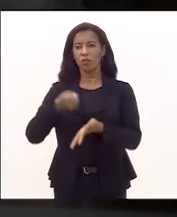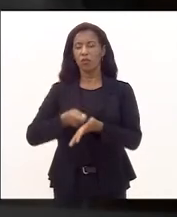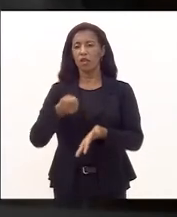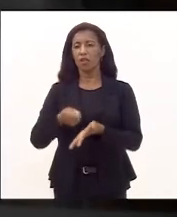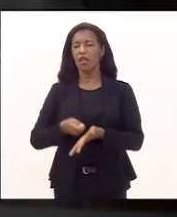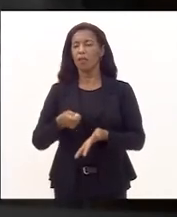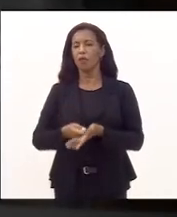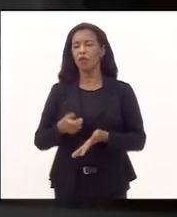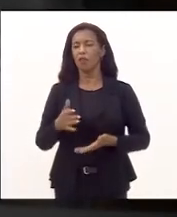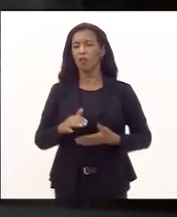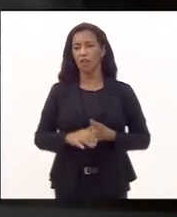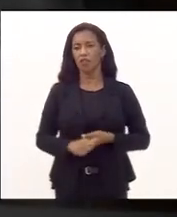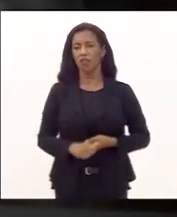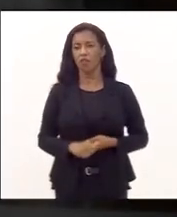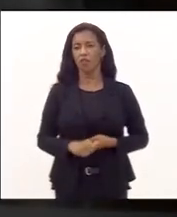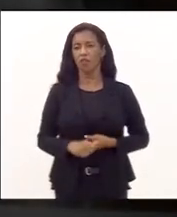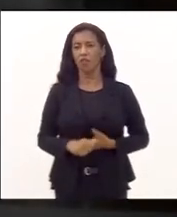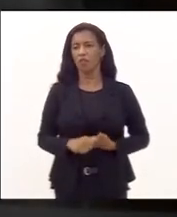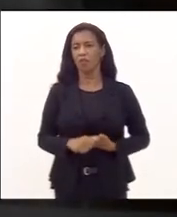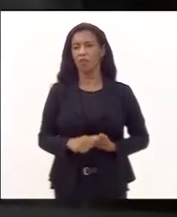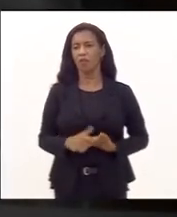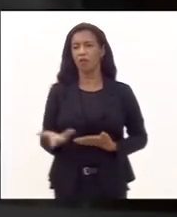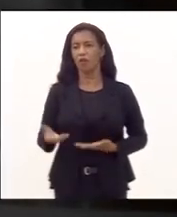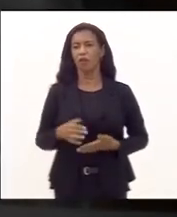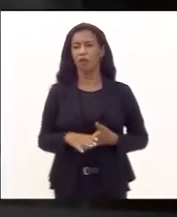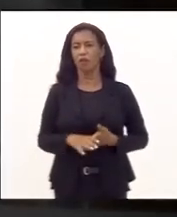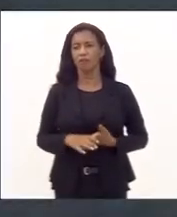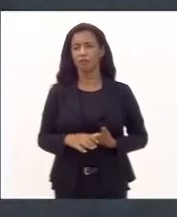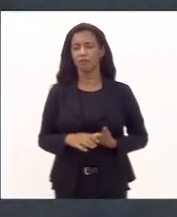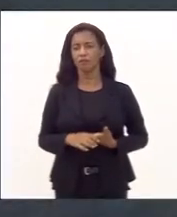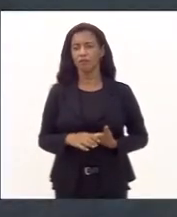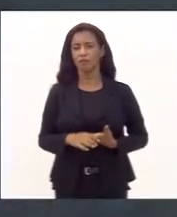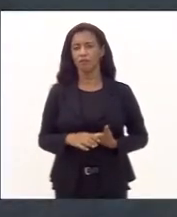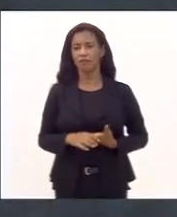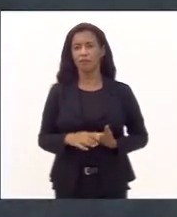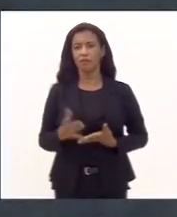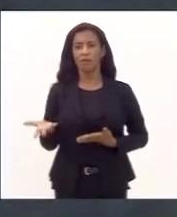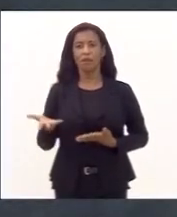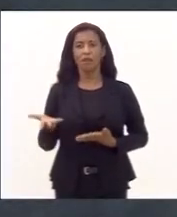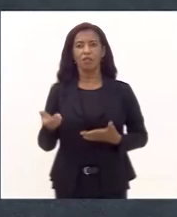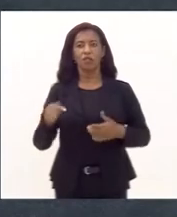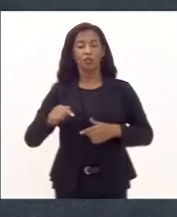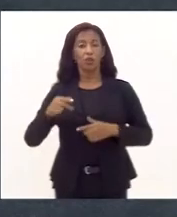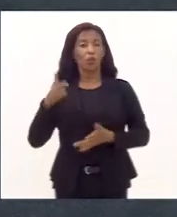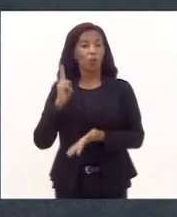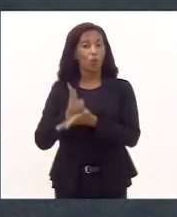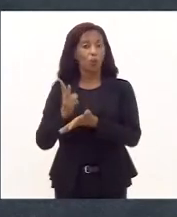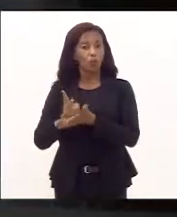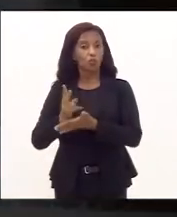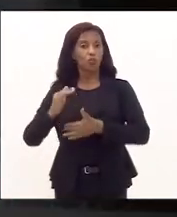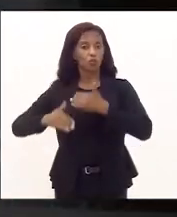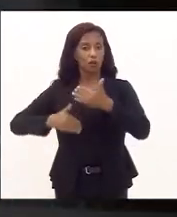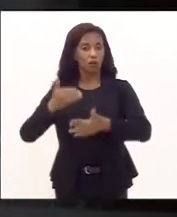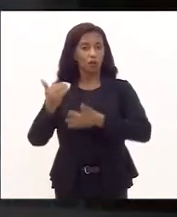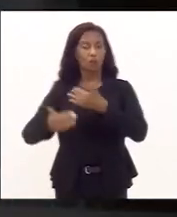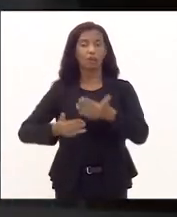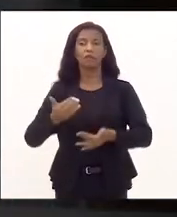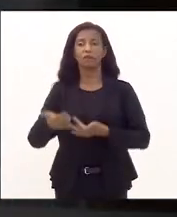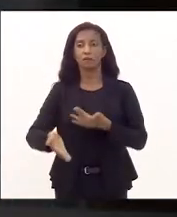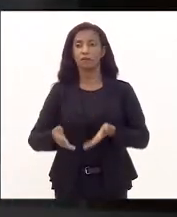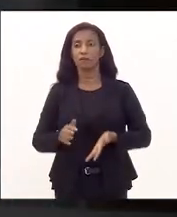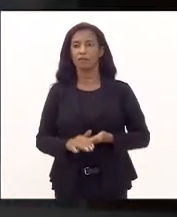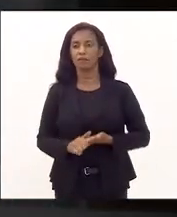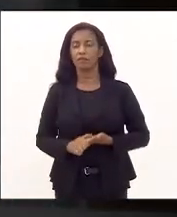eles sejam incorporados por conta desta falha. Não seria nem incorporação, seria continuar no concurso. A princípio, não